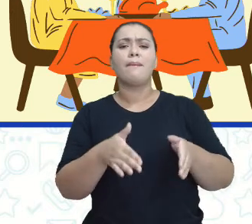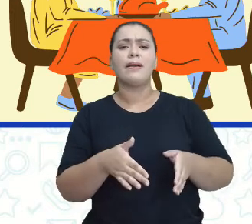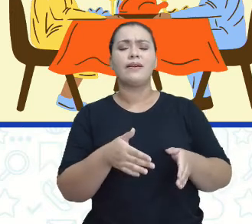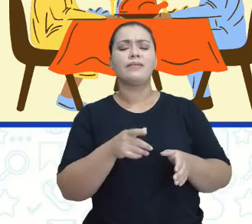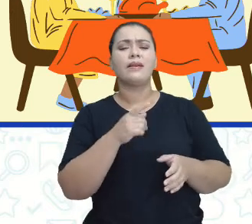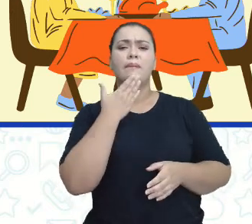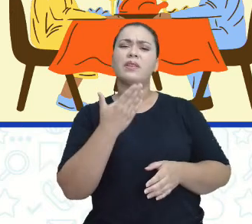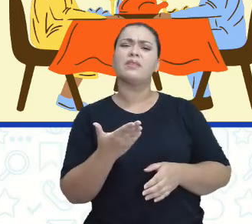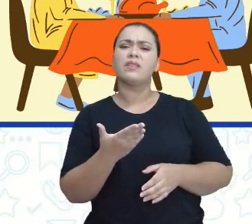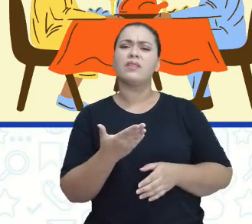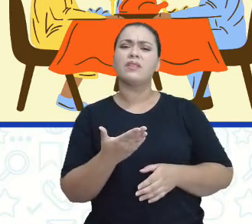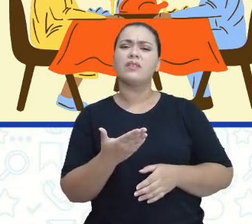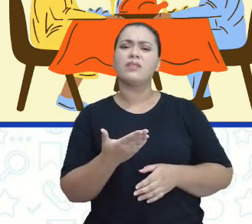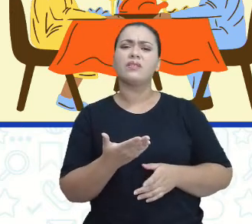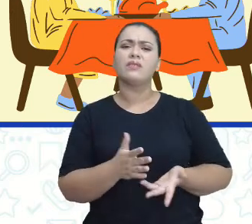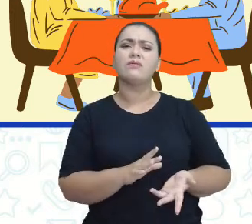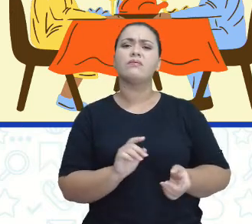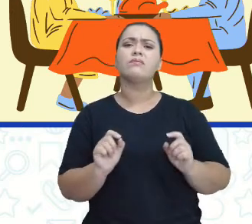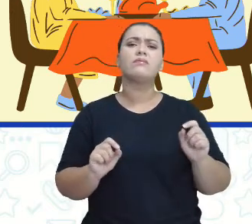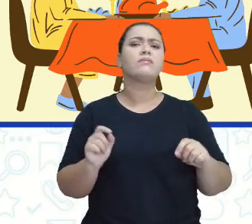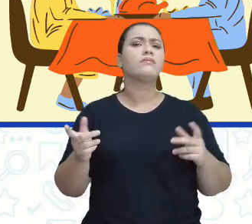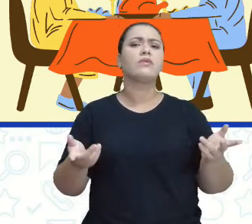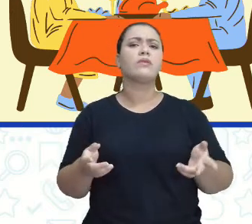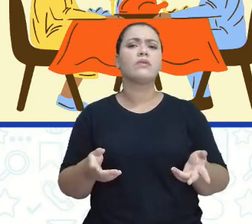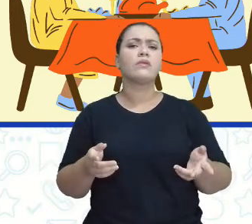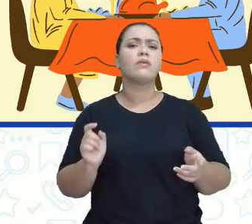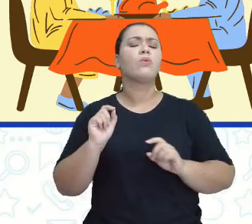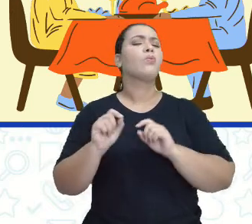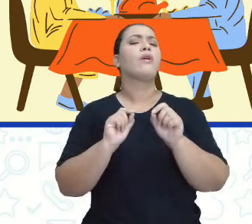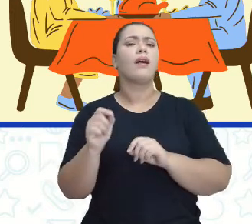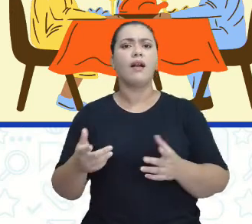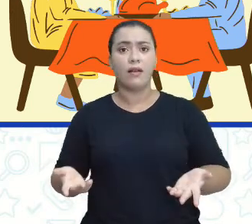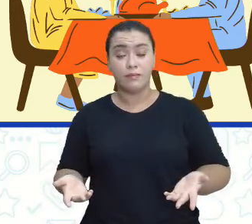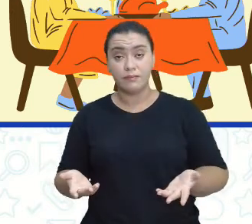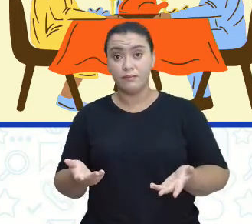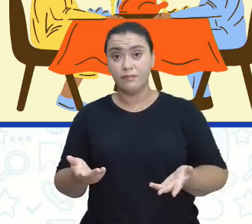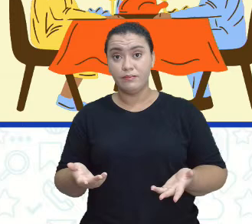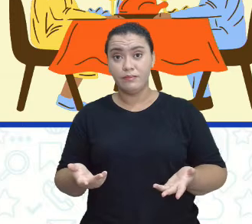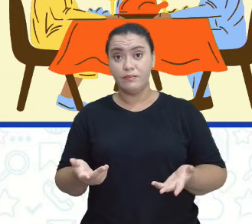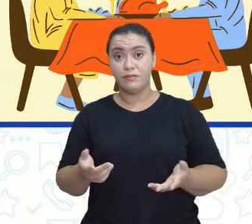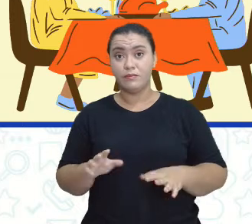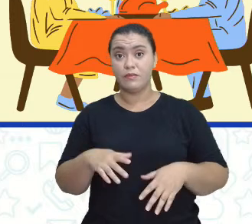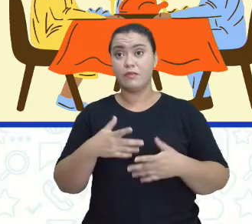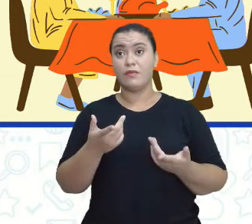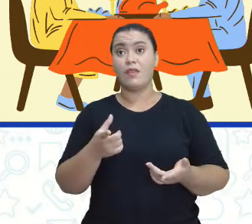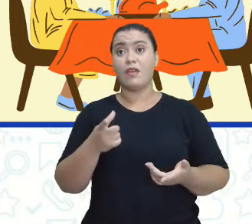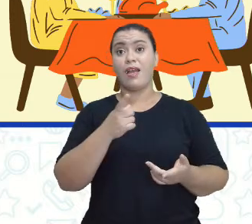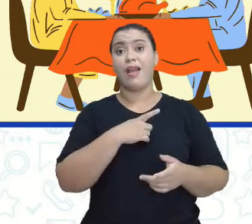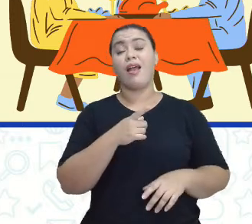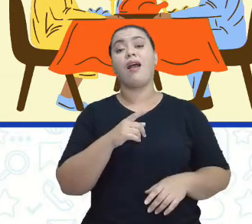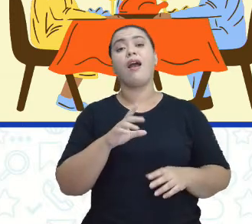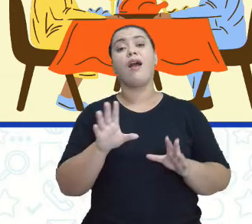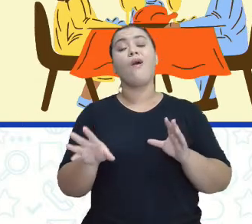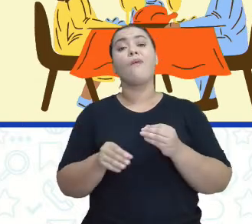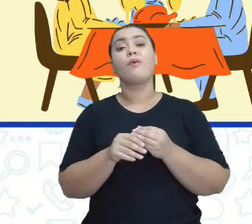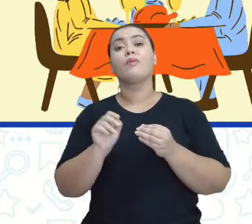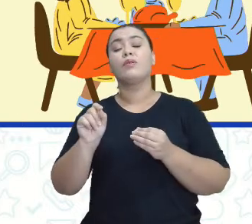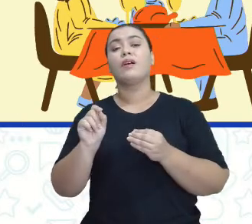pediu. E esses vão ficar o quê, Camille? E qual é o complemento? A carne bem